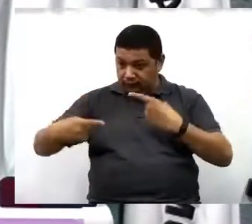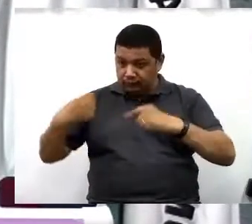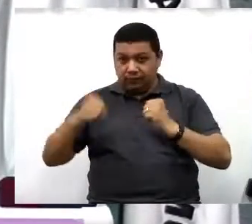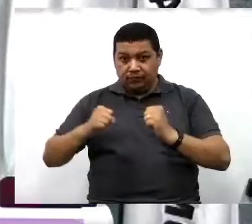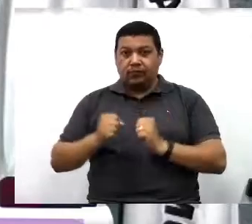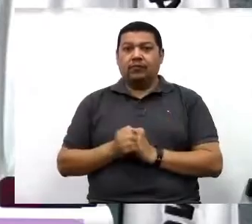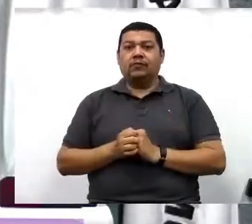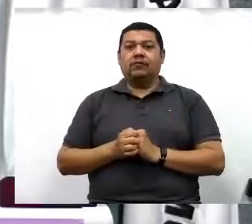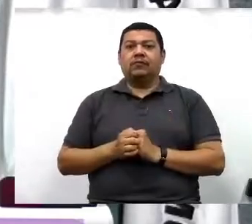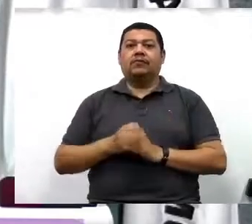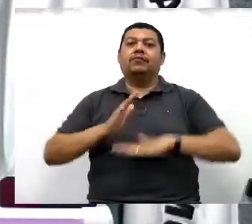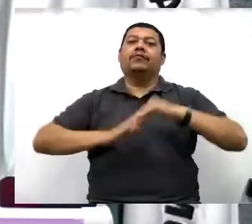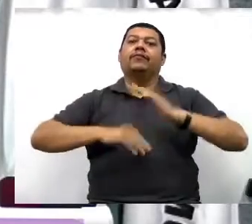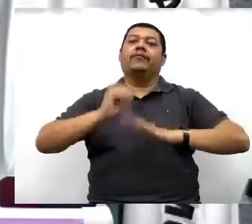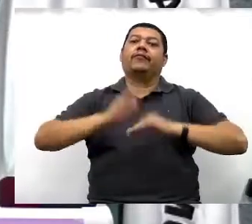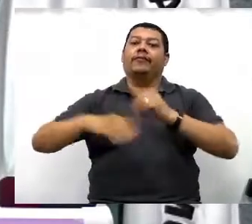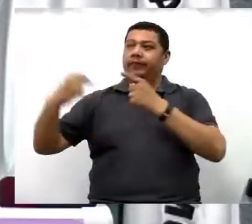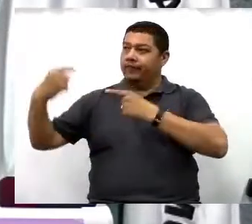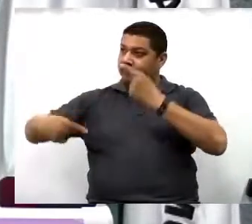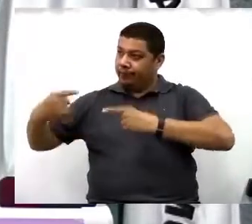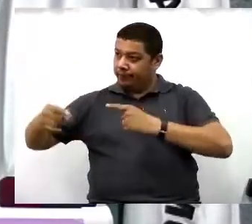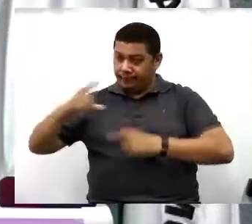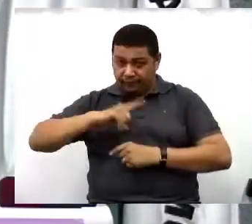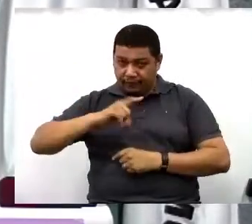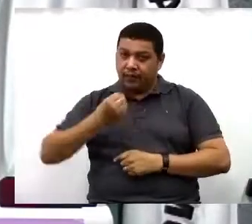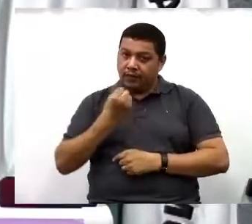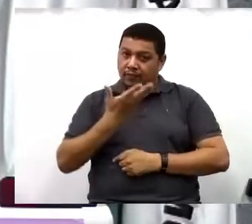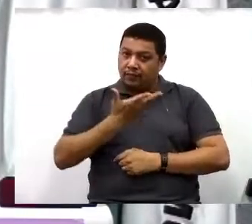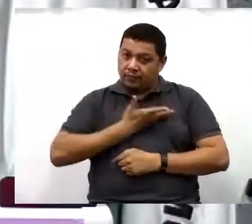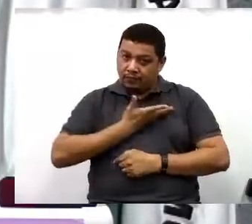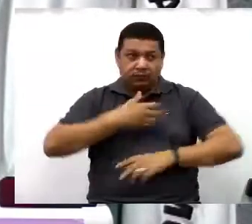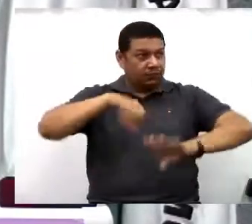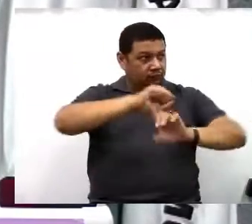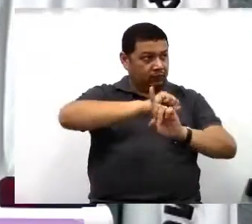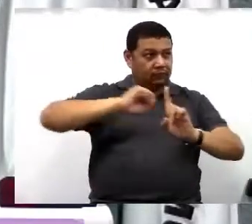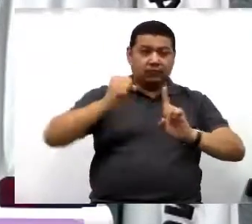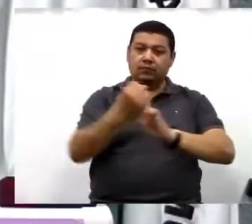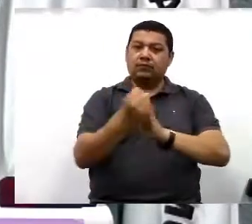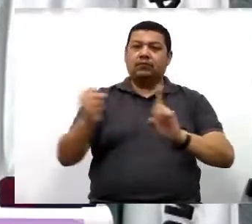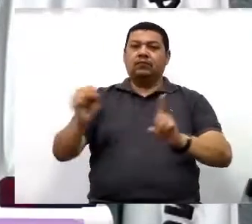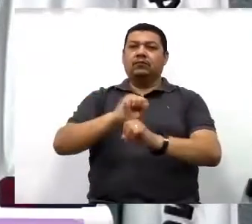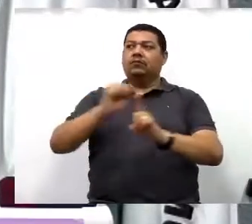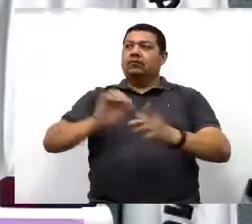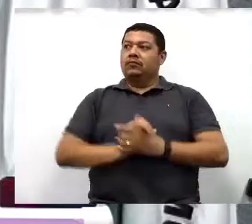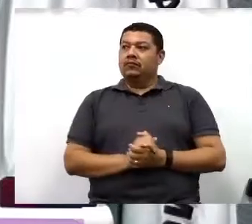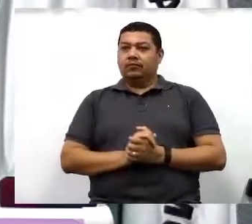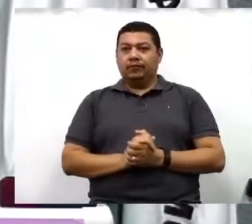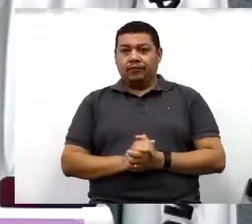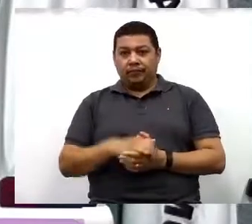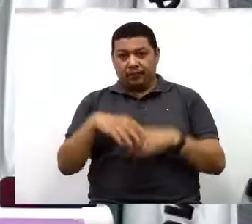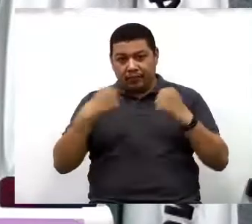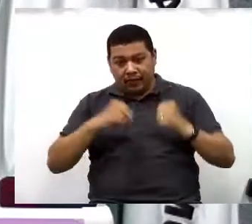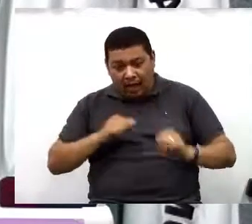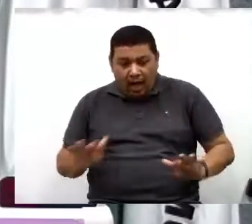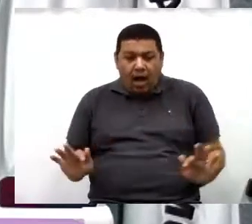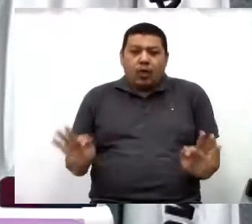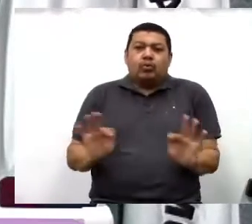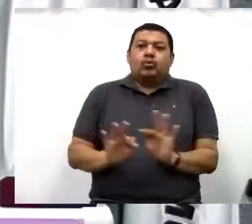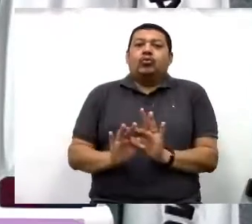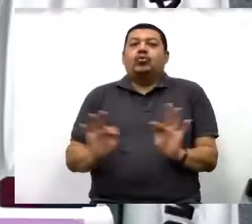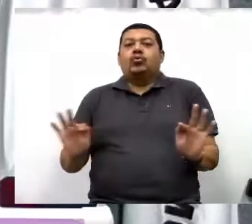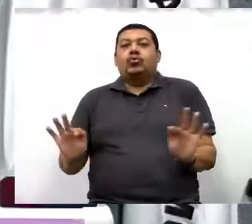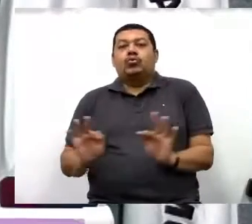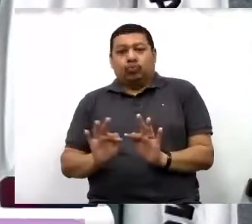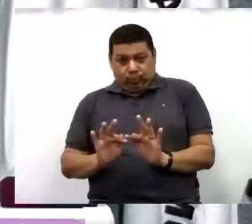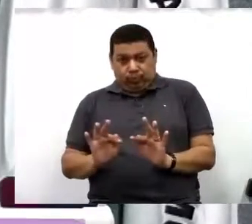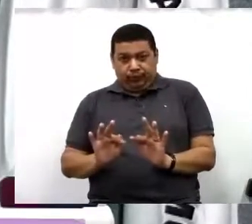legislador, um bom companheiro para a sua cidade, seja humilde,